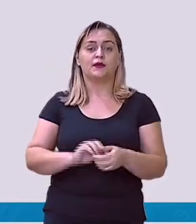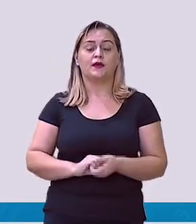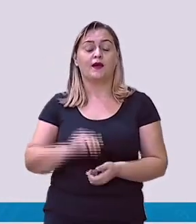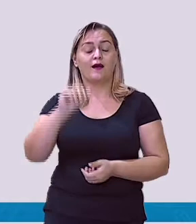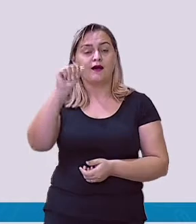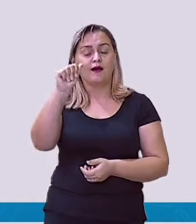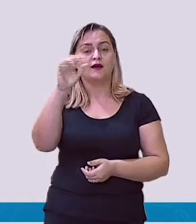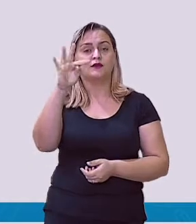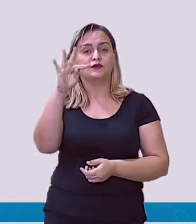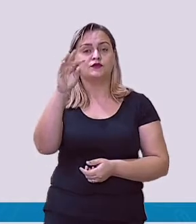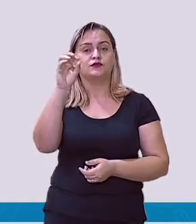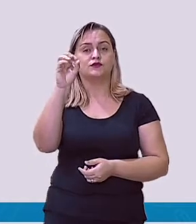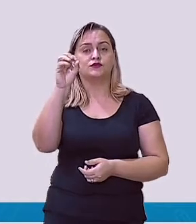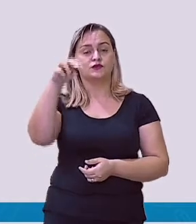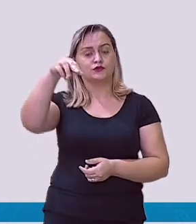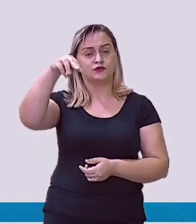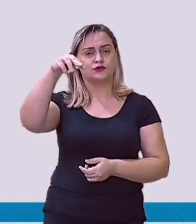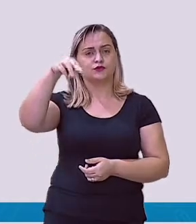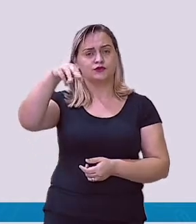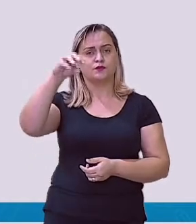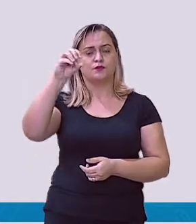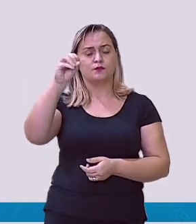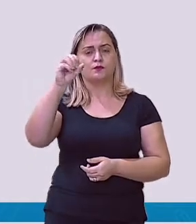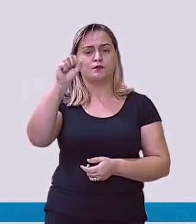Percebam que elas